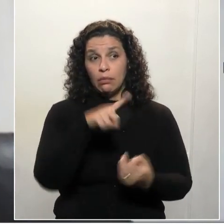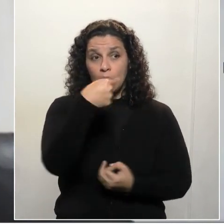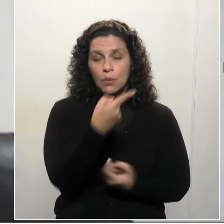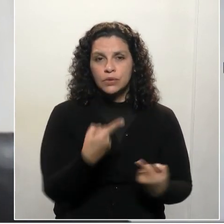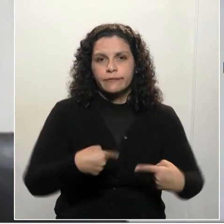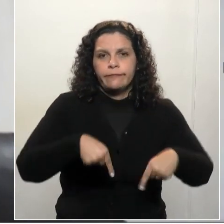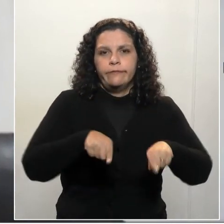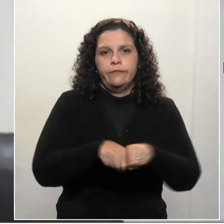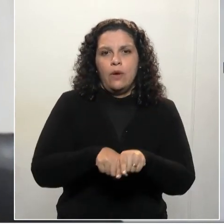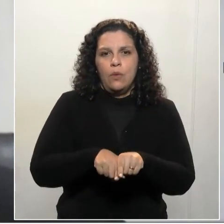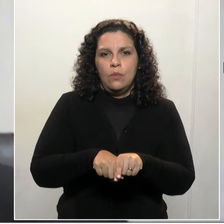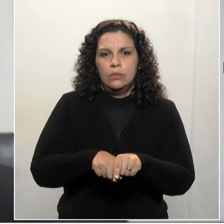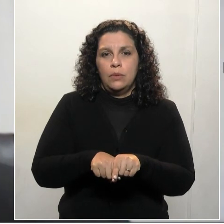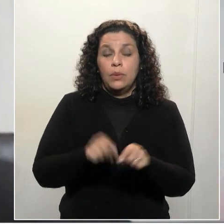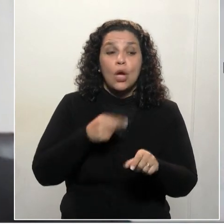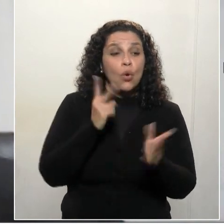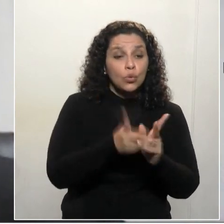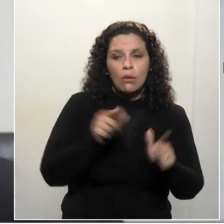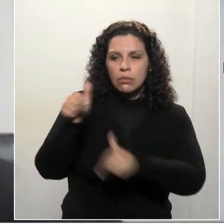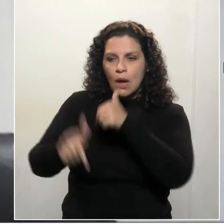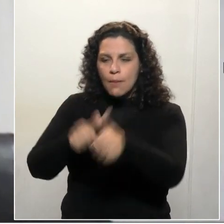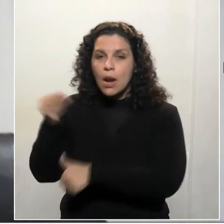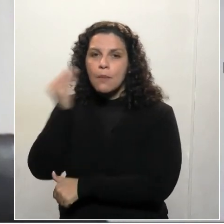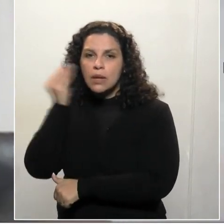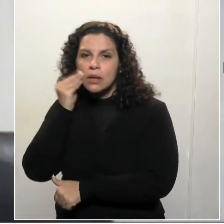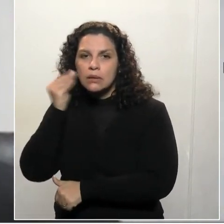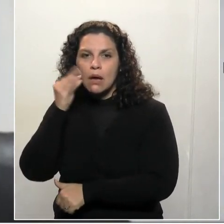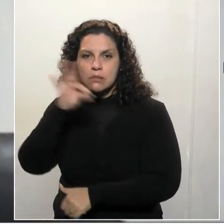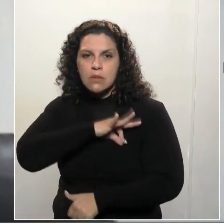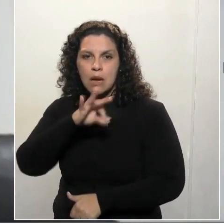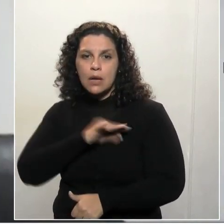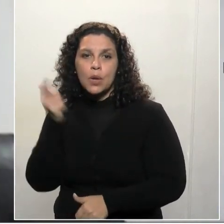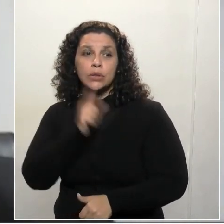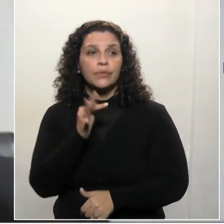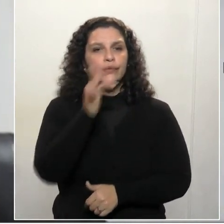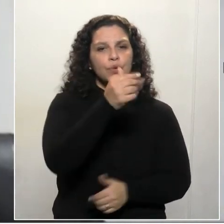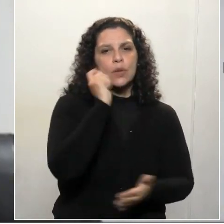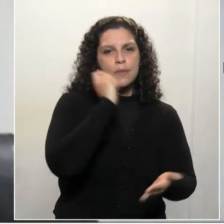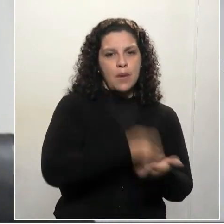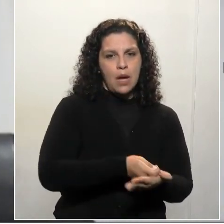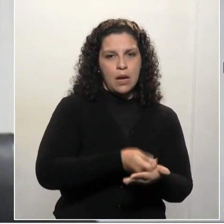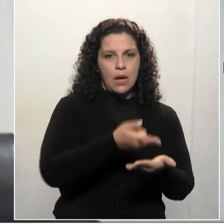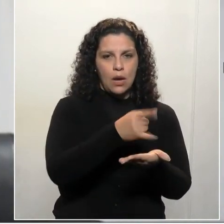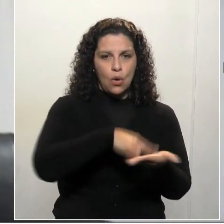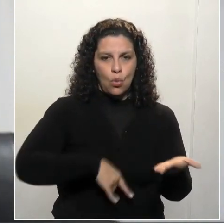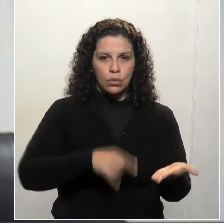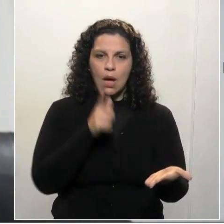sair de casa para tentar ganhar o dinheiro para pagar a luz, para pagar a água.